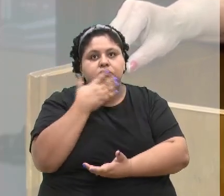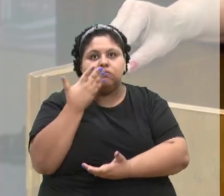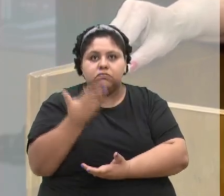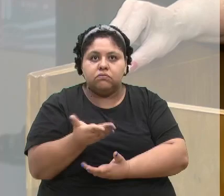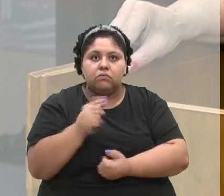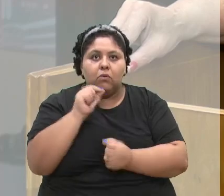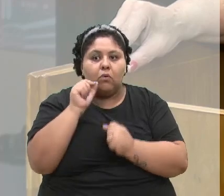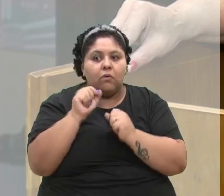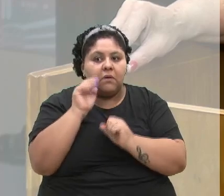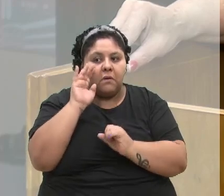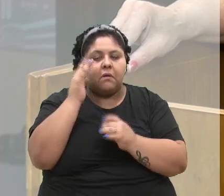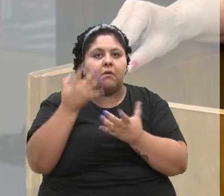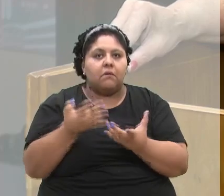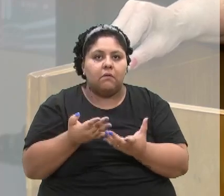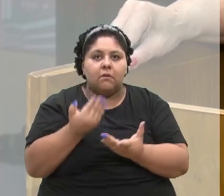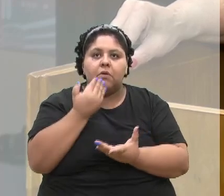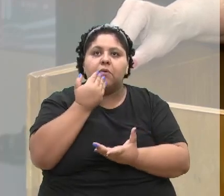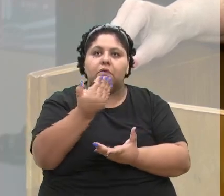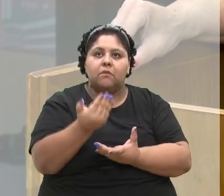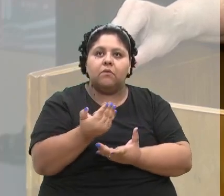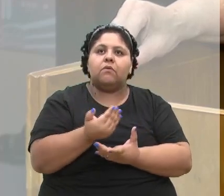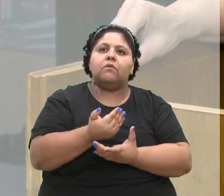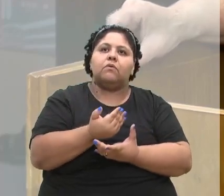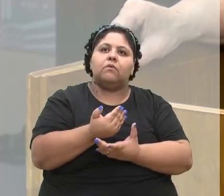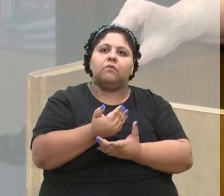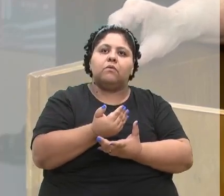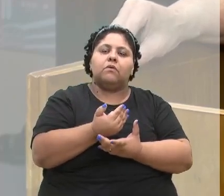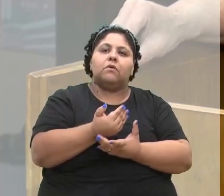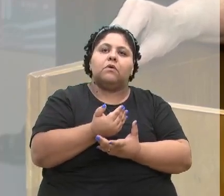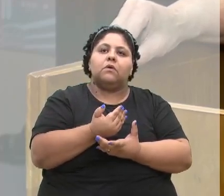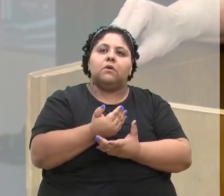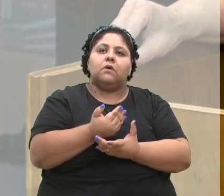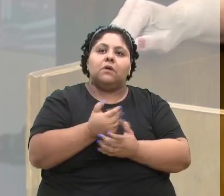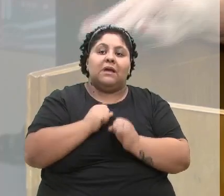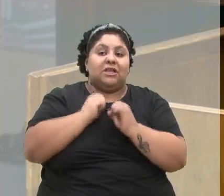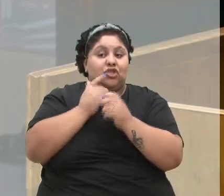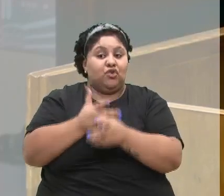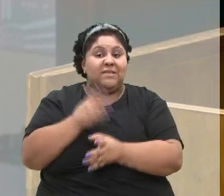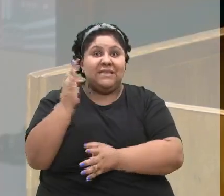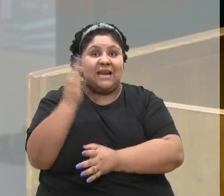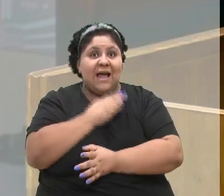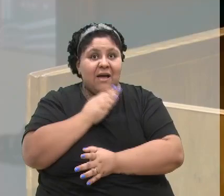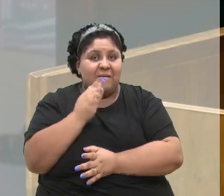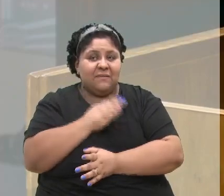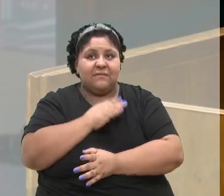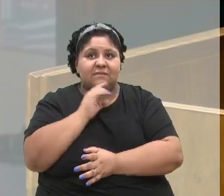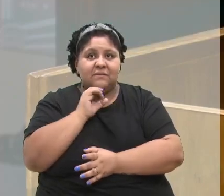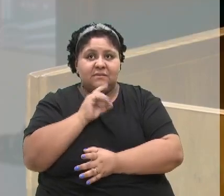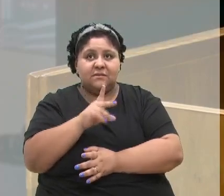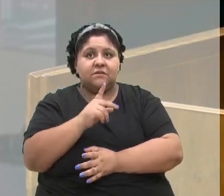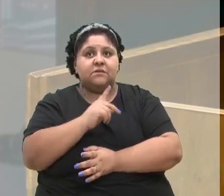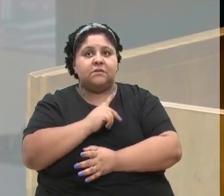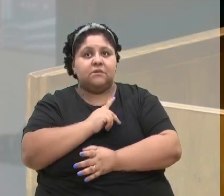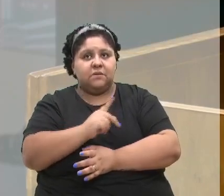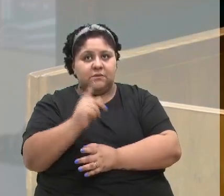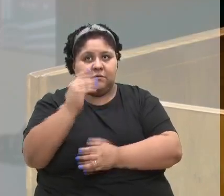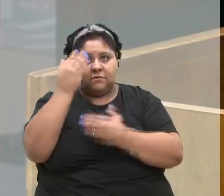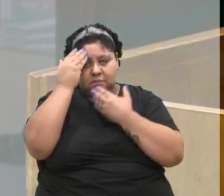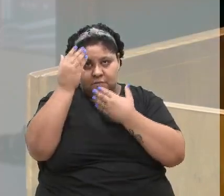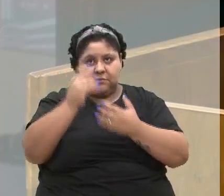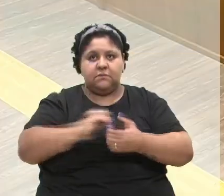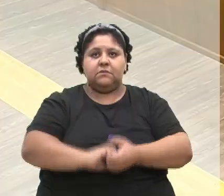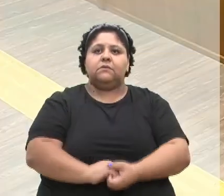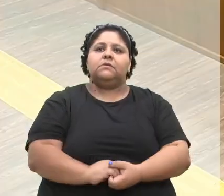que está acontecendo e pede aí, então, providências urgentes. Era isso, senhora presidente, muito obrigada.